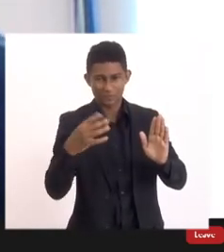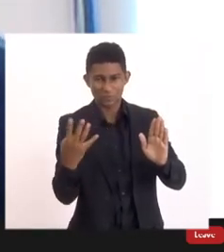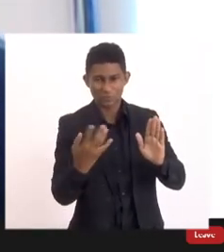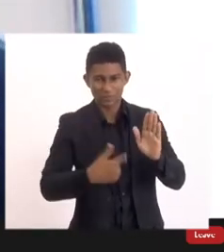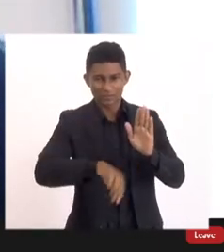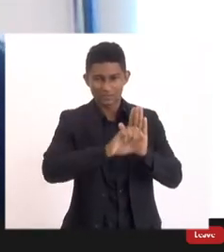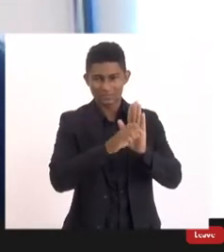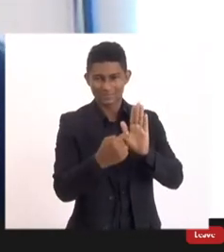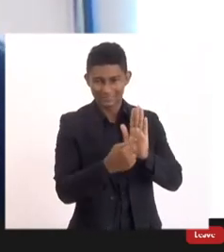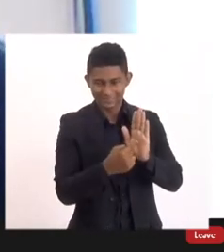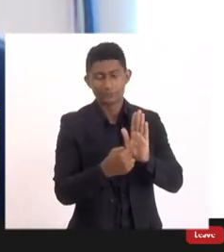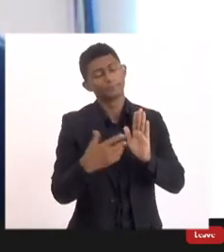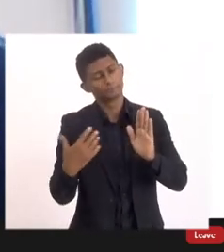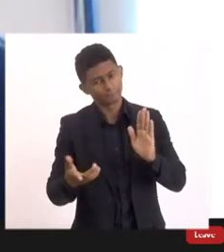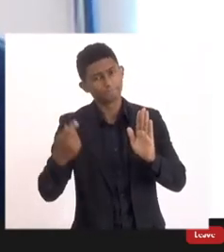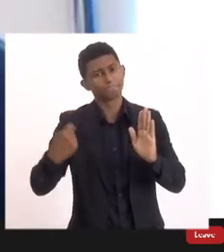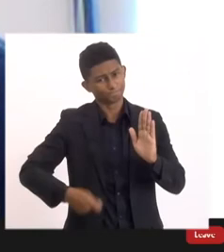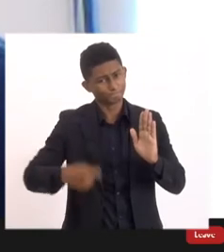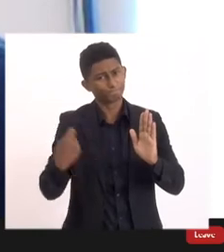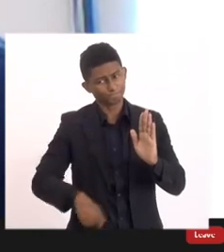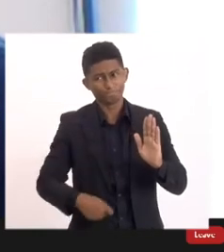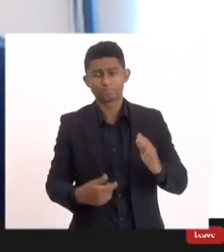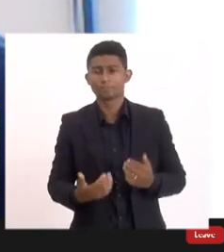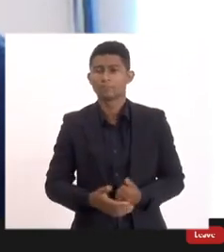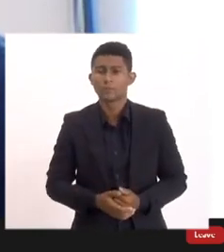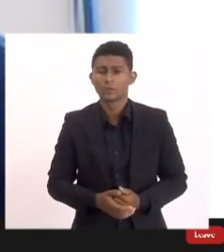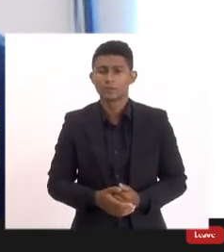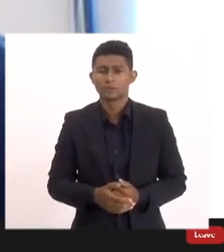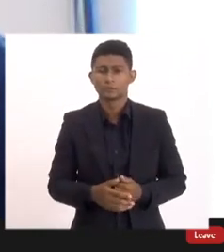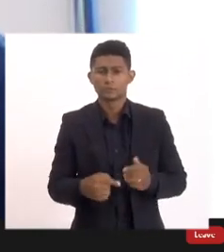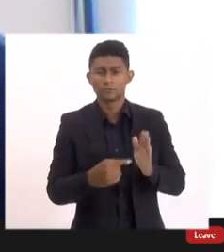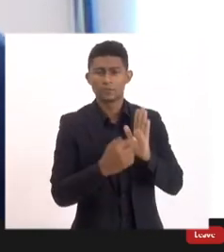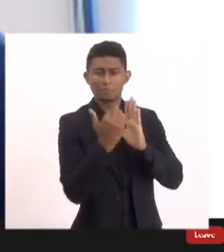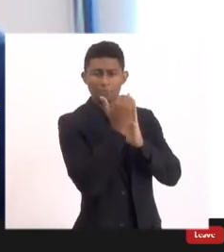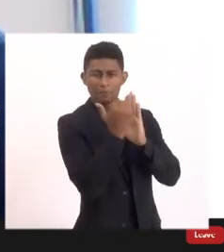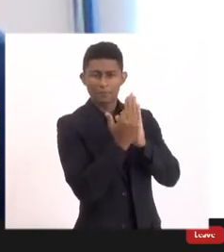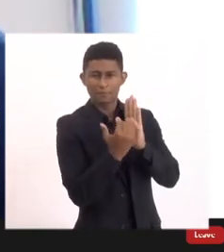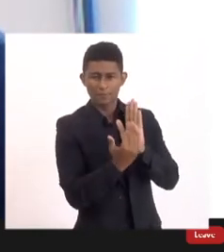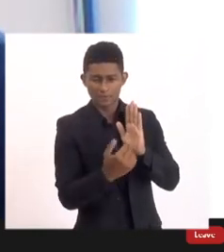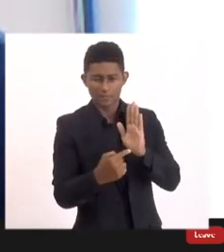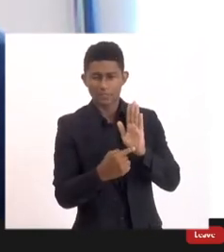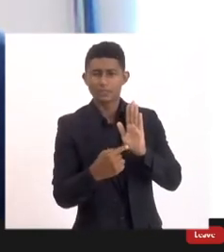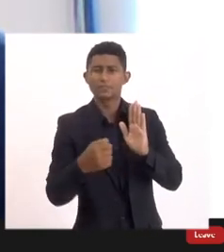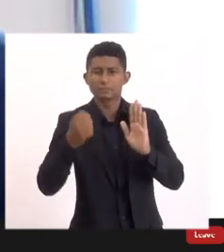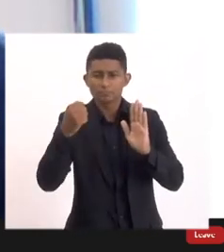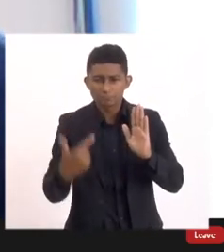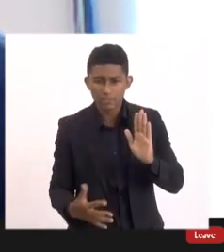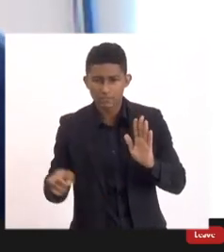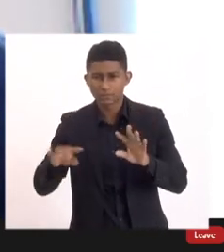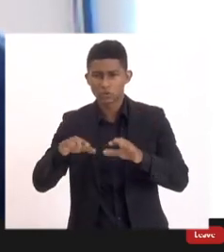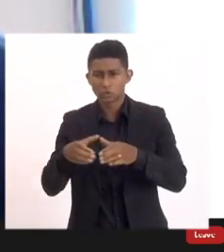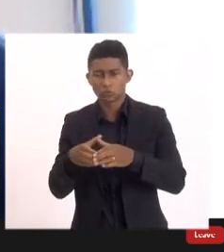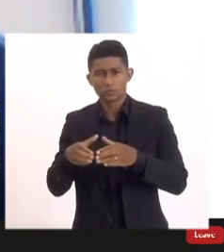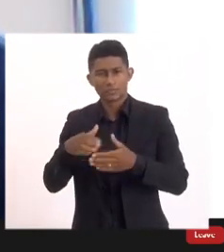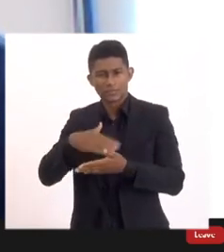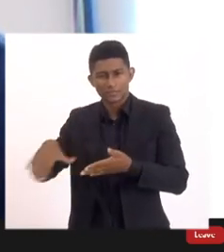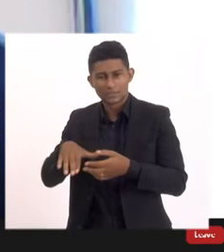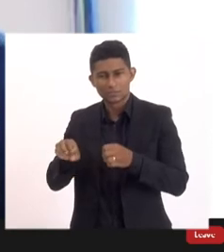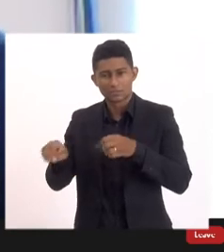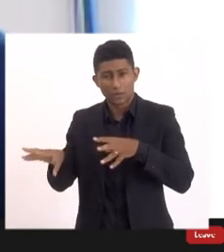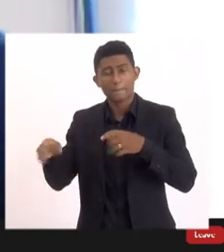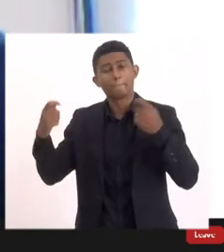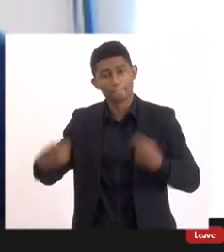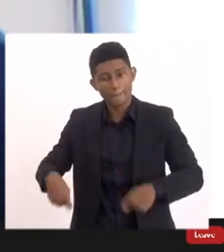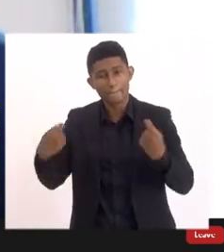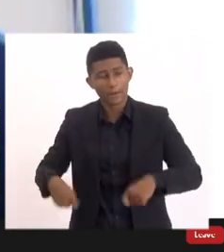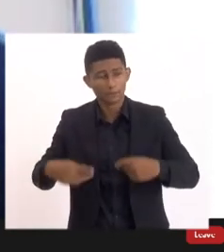que, segundo a própria resolução, estaria entre os itens disponibilizados pela Secretaria de Estado de Educação. A avaliação